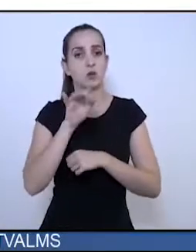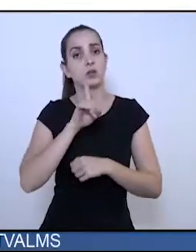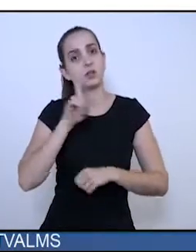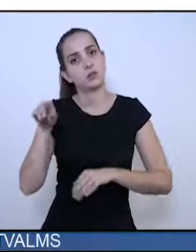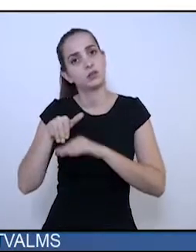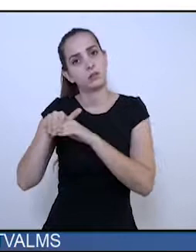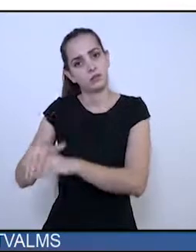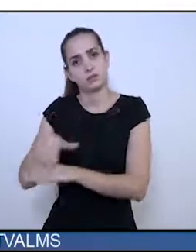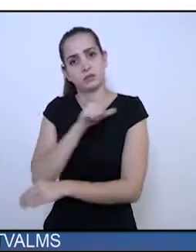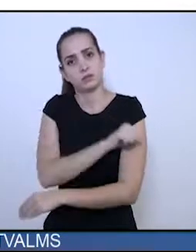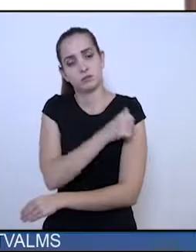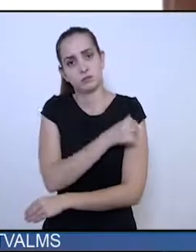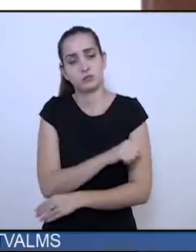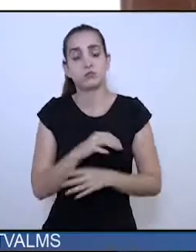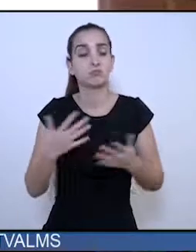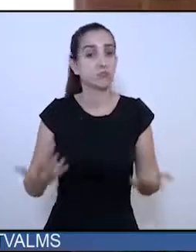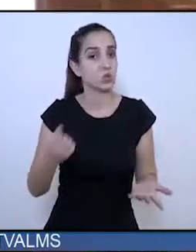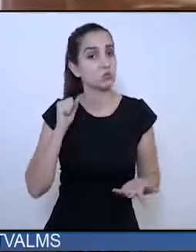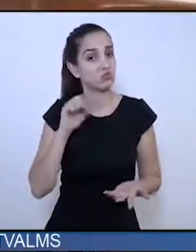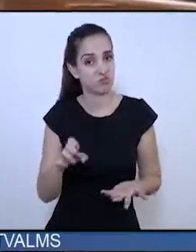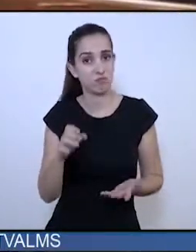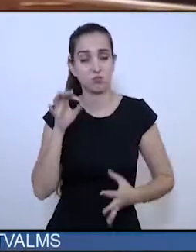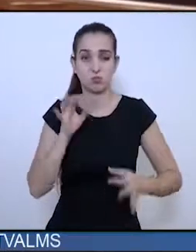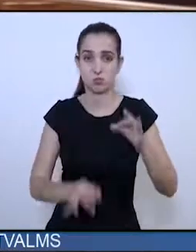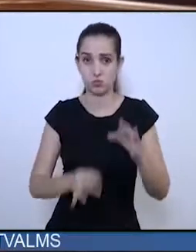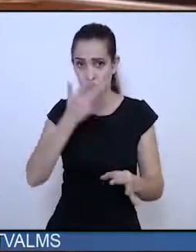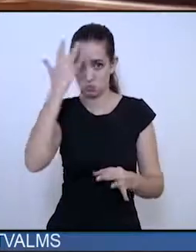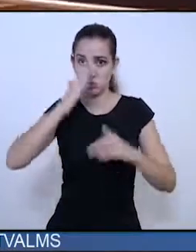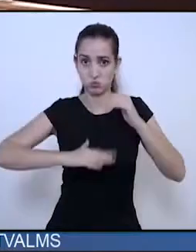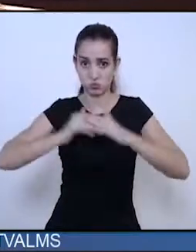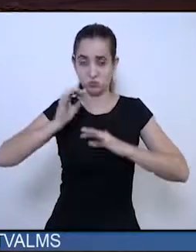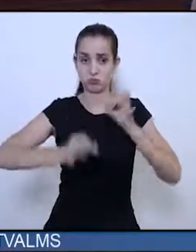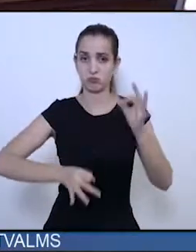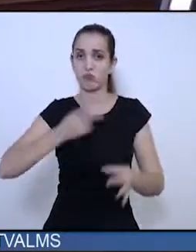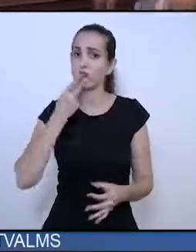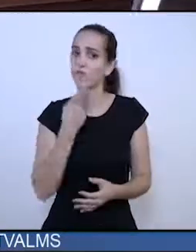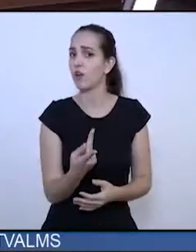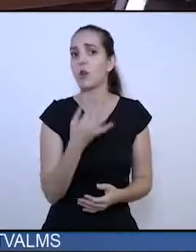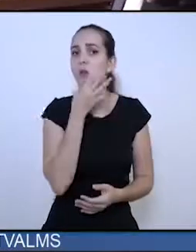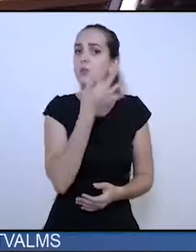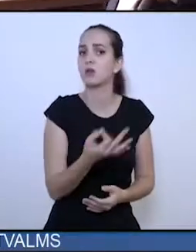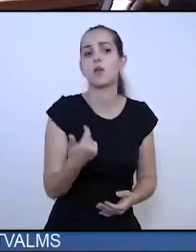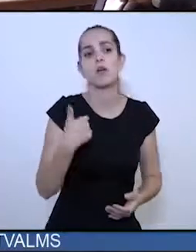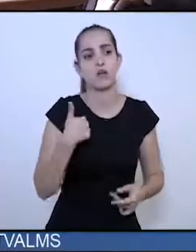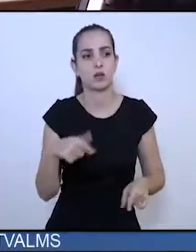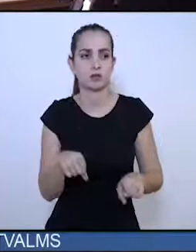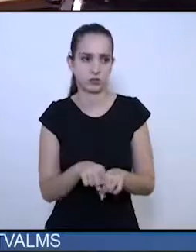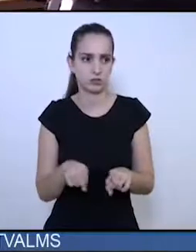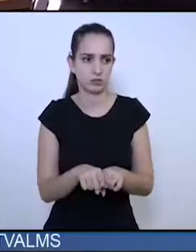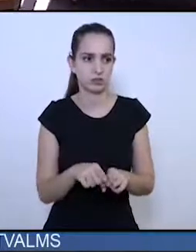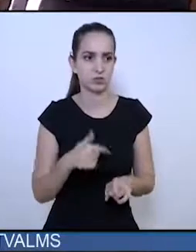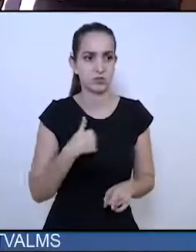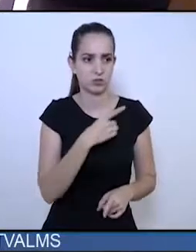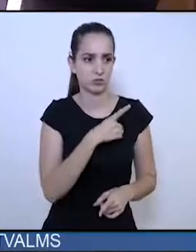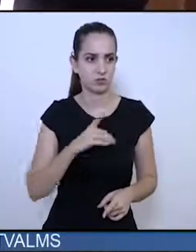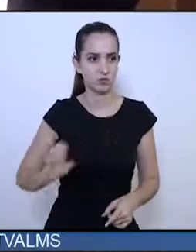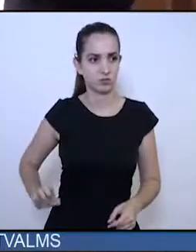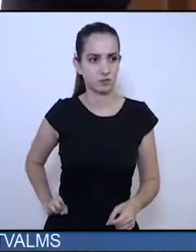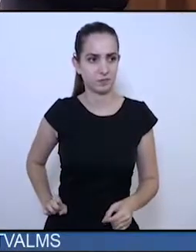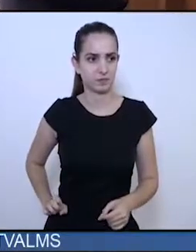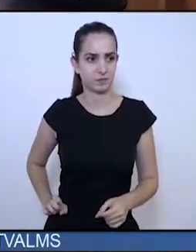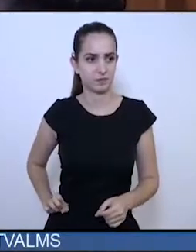intervenção. Então, se os juízes que entendem estão falando isso, cabe a mim aqui, da Constituição do